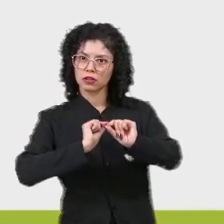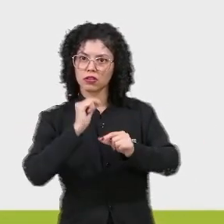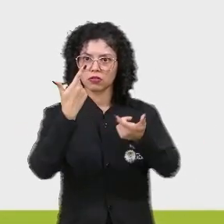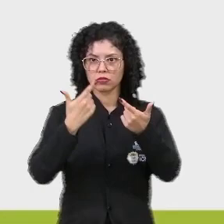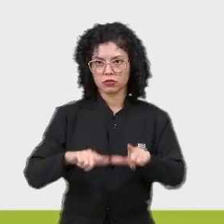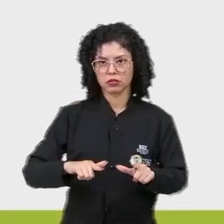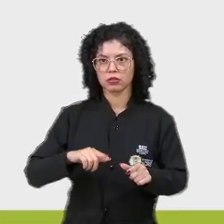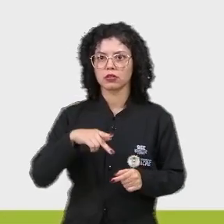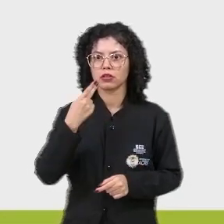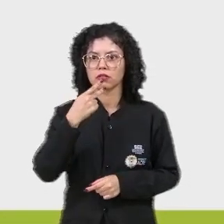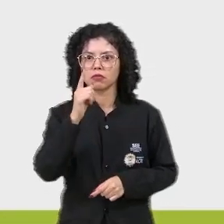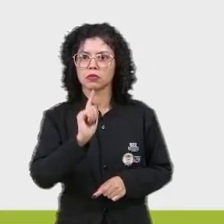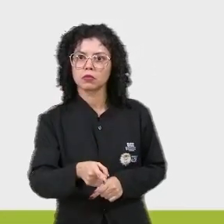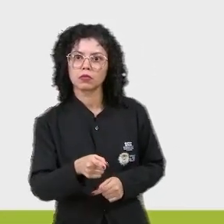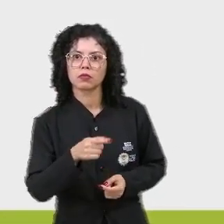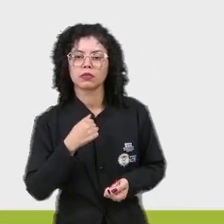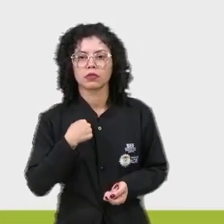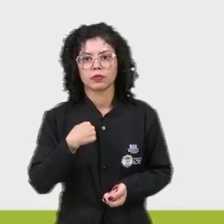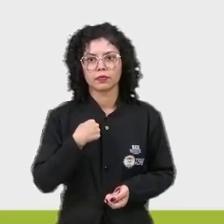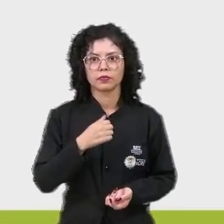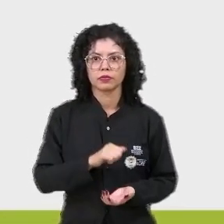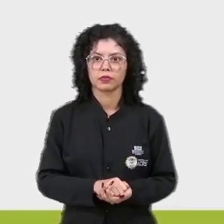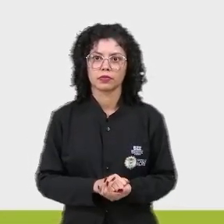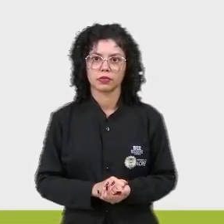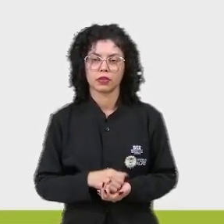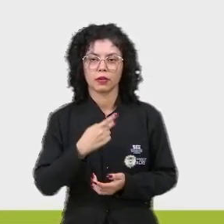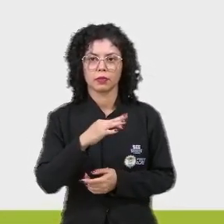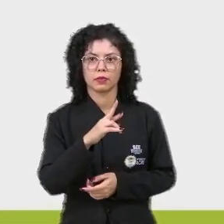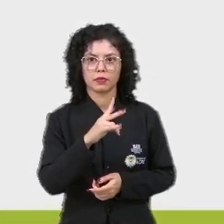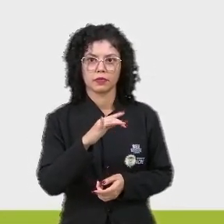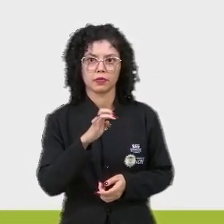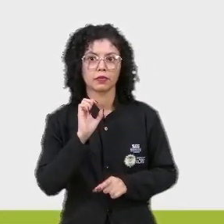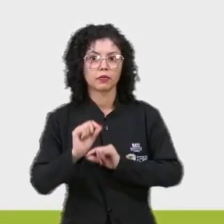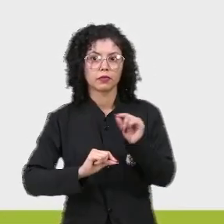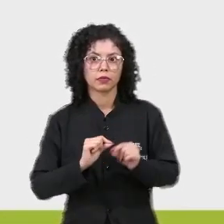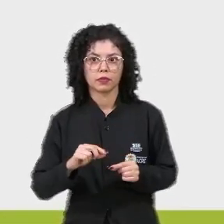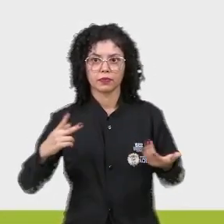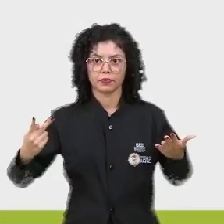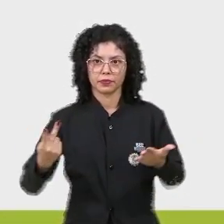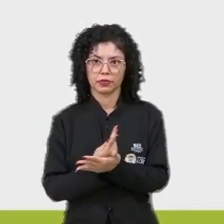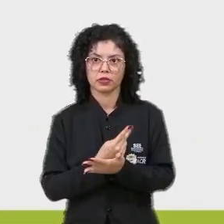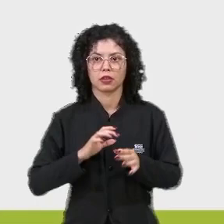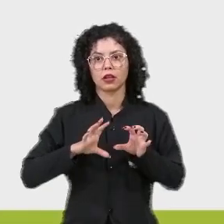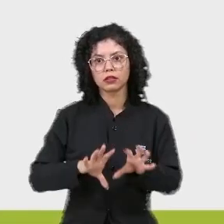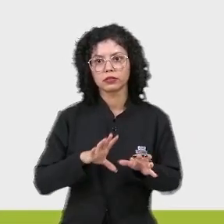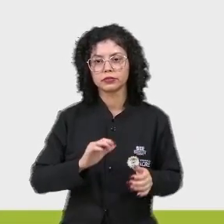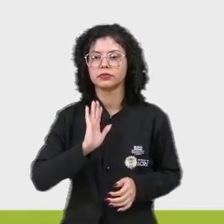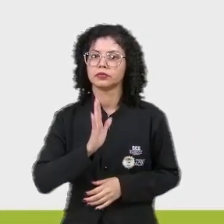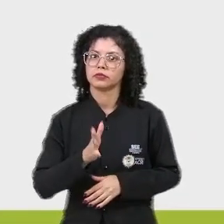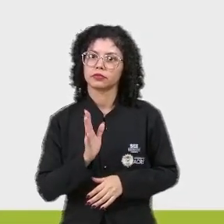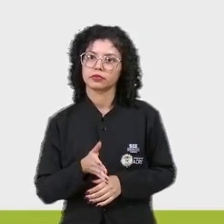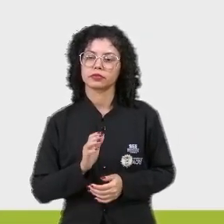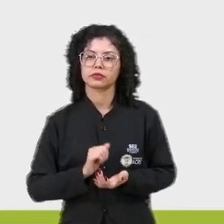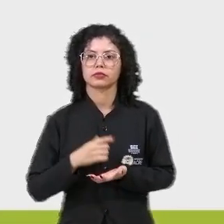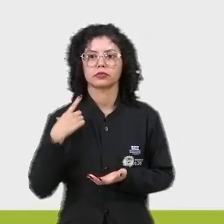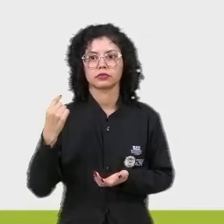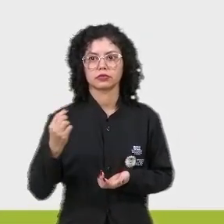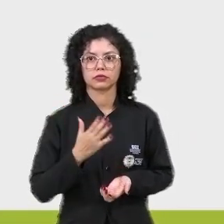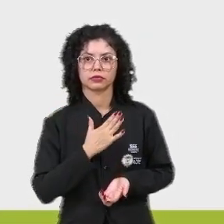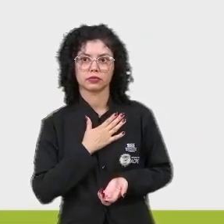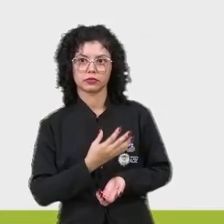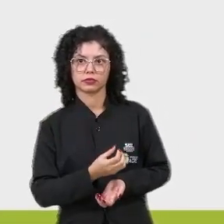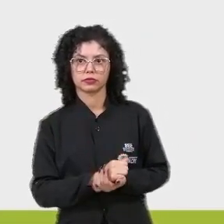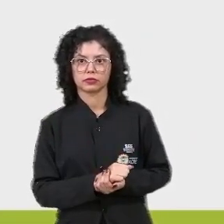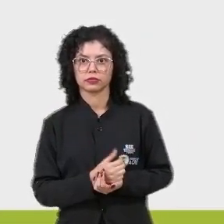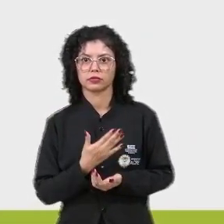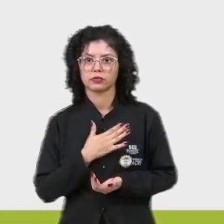querubim, e decretou que eu estava predestinado a ser errado assim. Já de